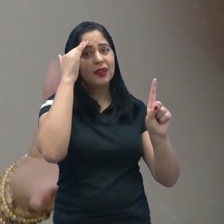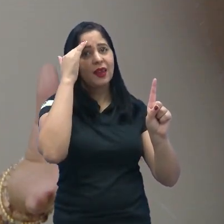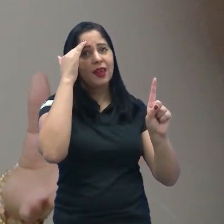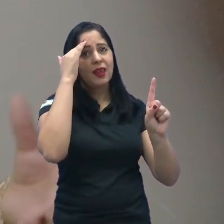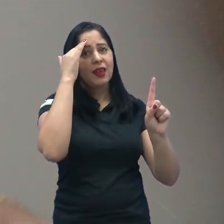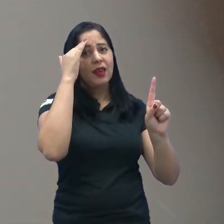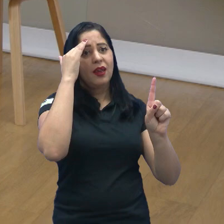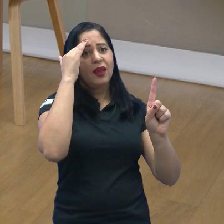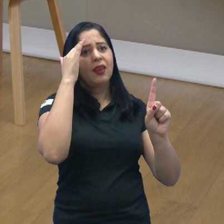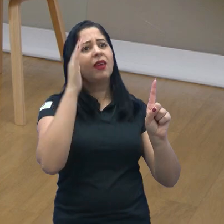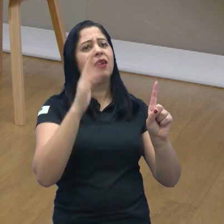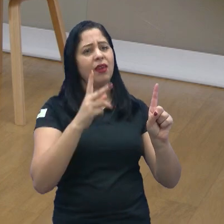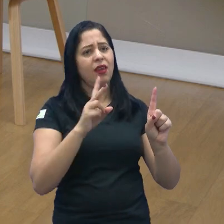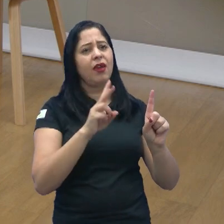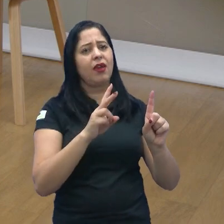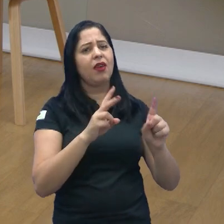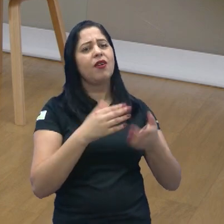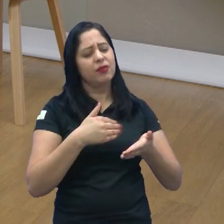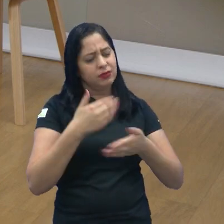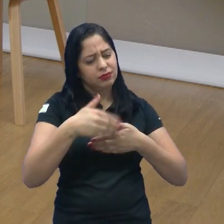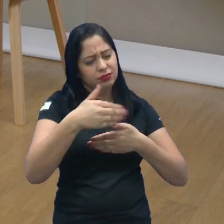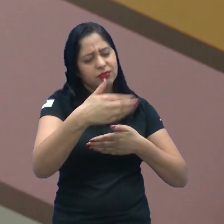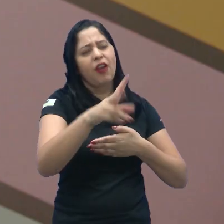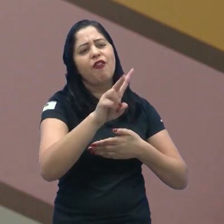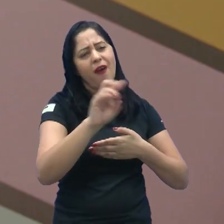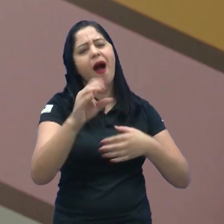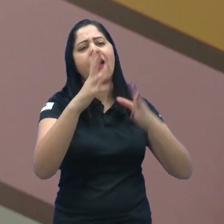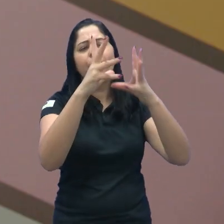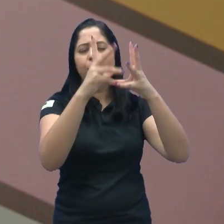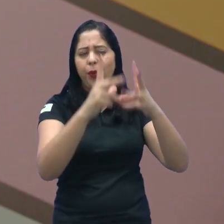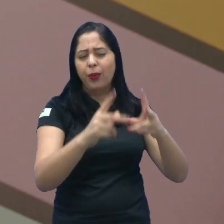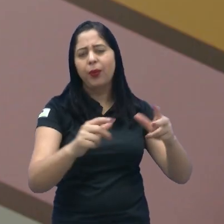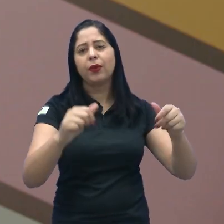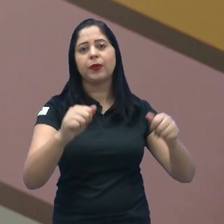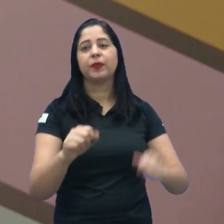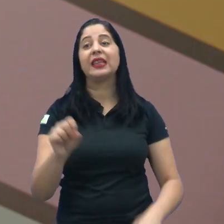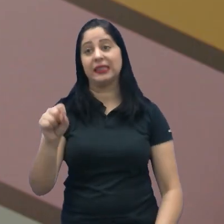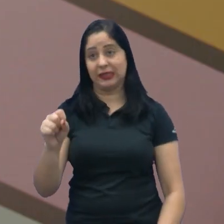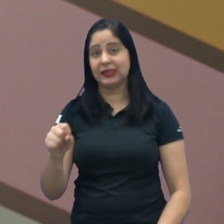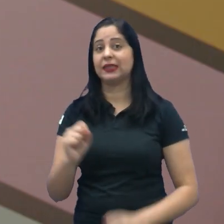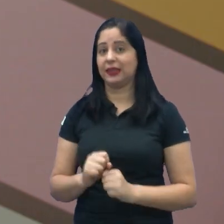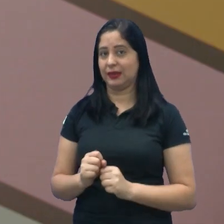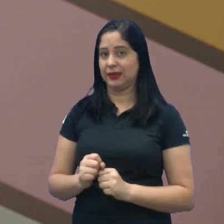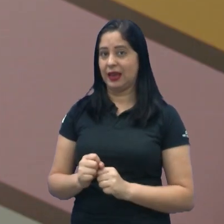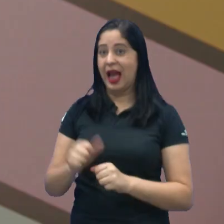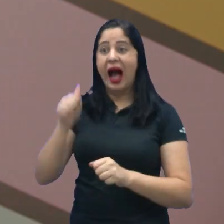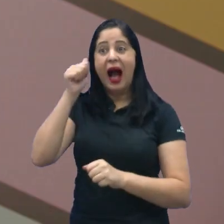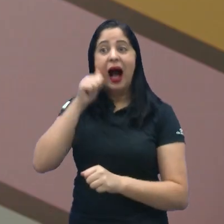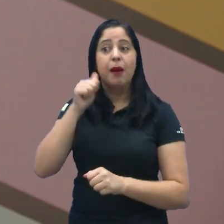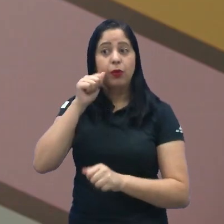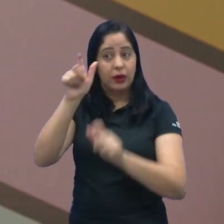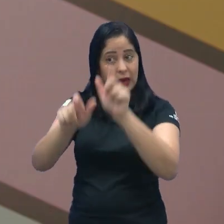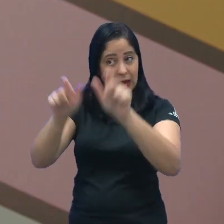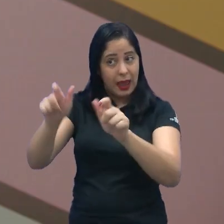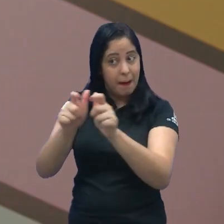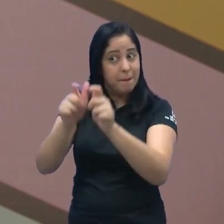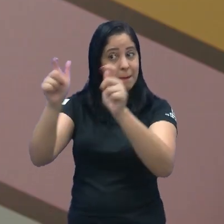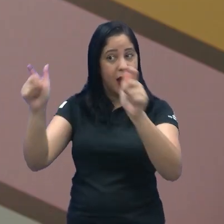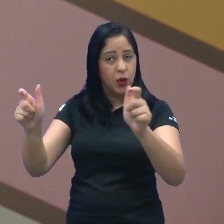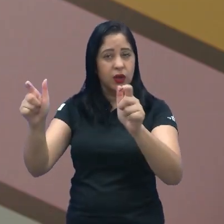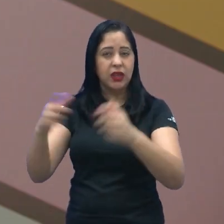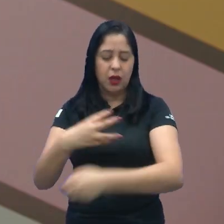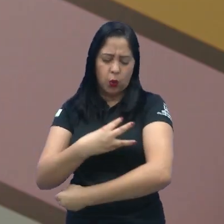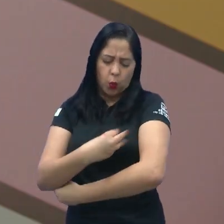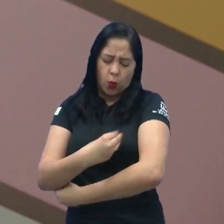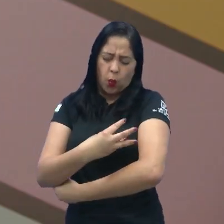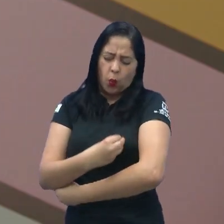buscar ajuda, né? E buscar ajuda, exatamente. Muitas mulheres têm dificuldade na amamentação, sentem muita dor, né?